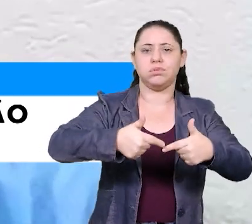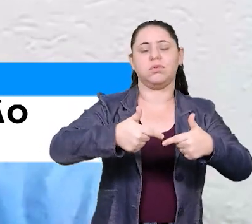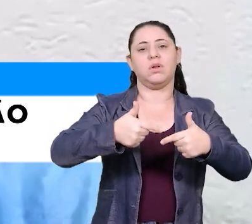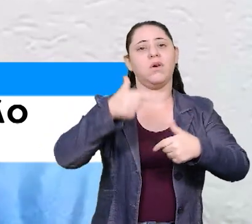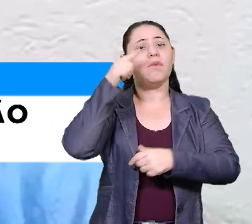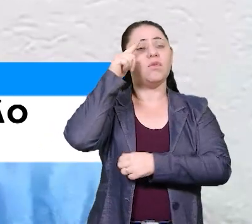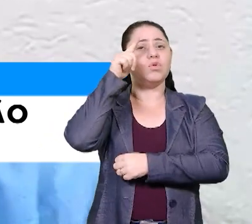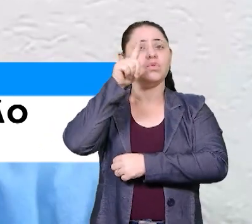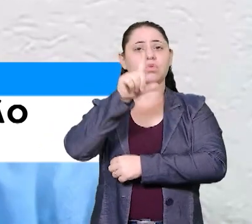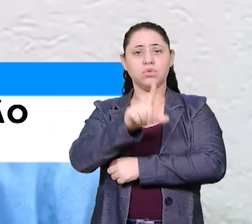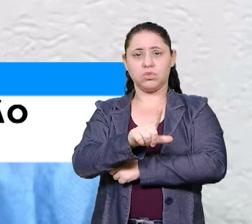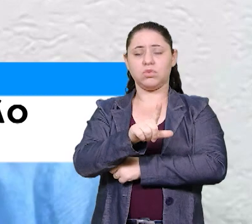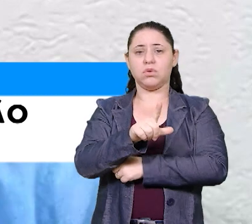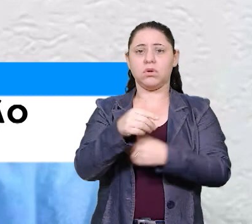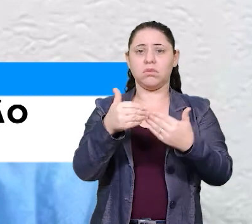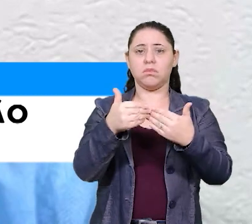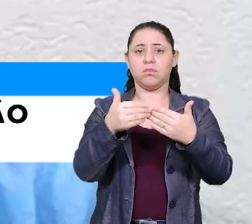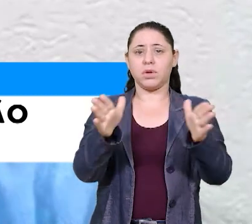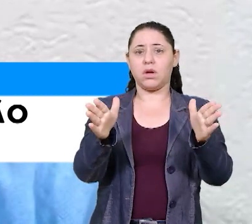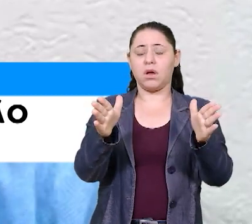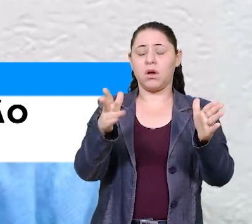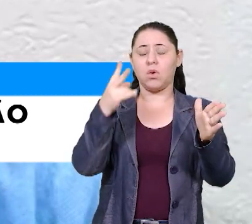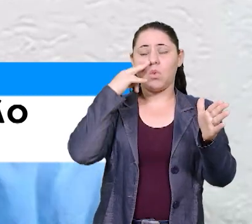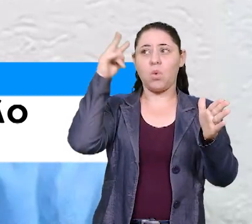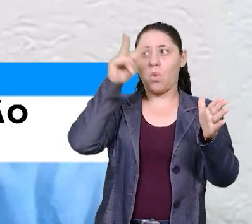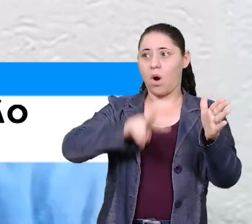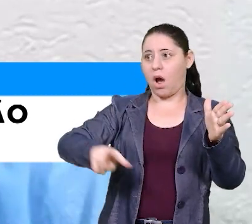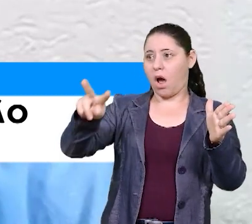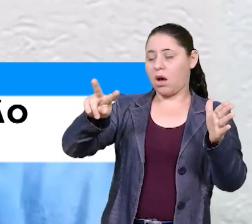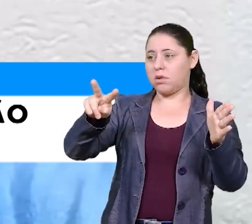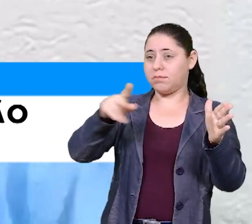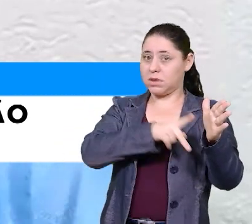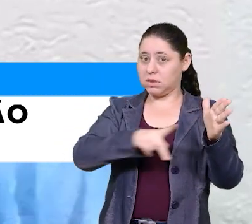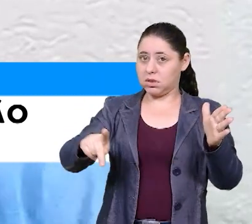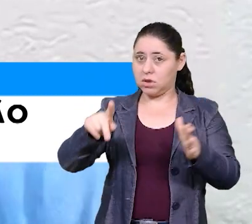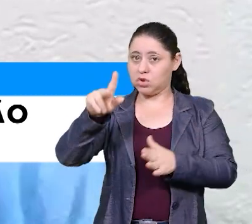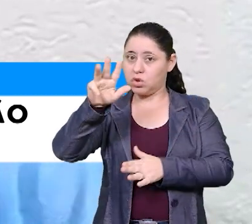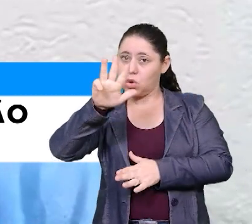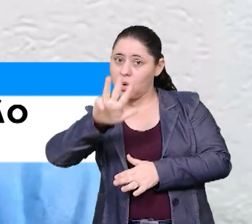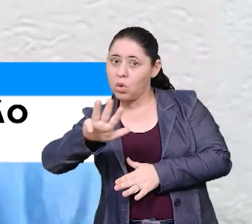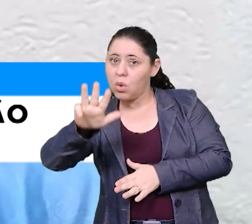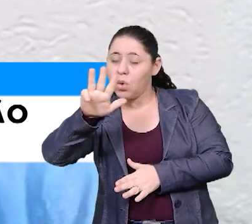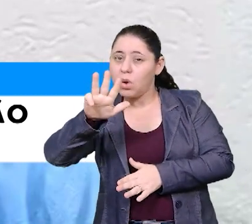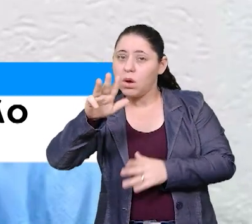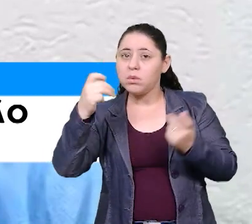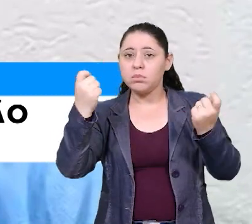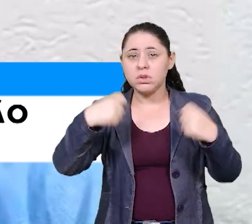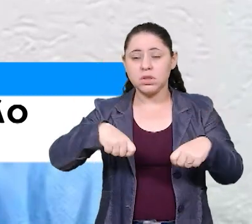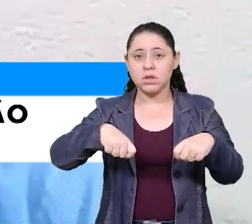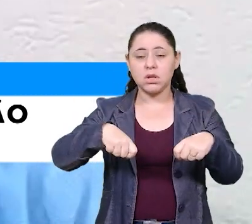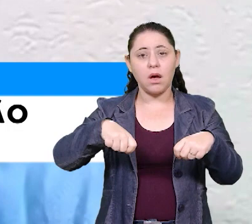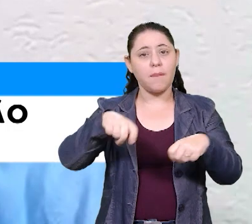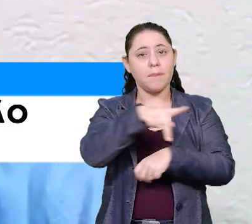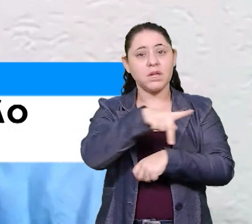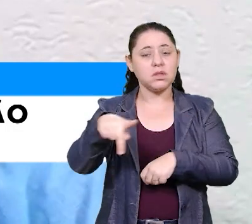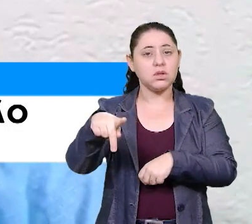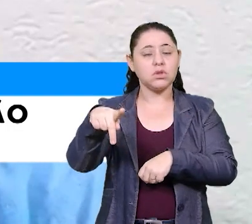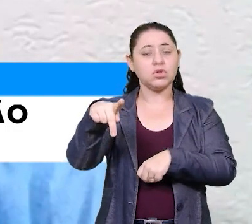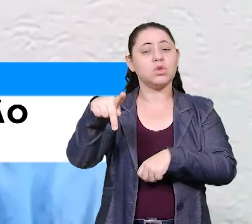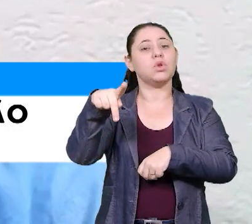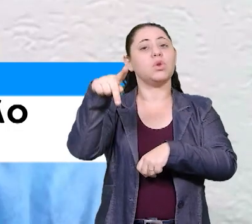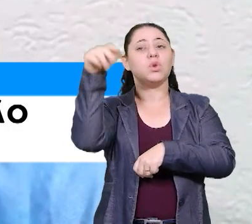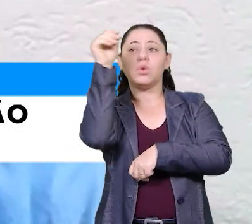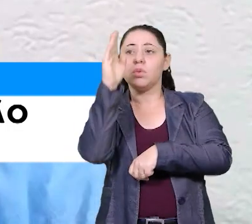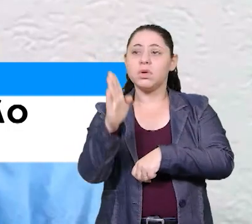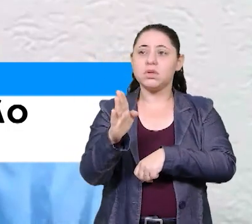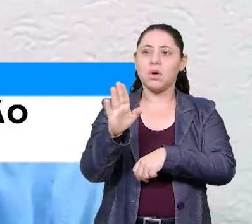setor que luta para ver se consegue abrir pelo menos os olhos do presidente Lula de